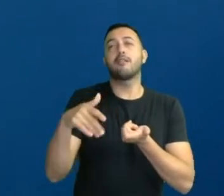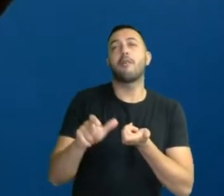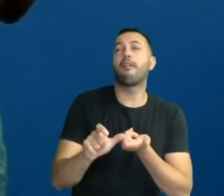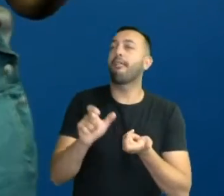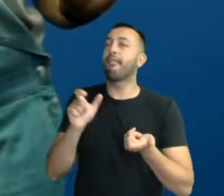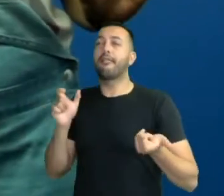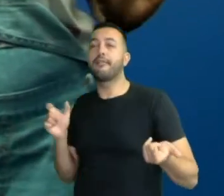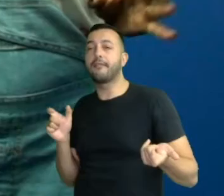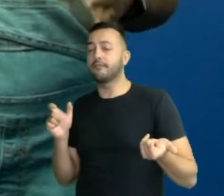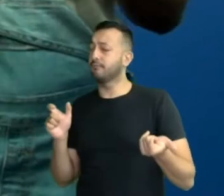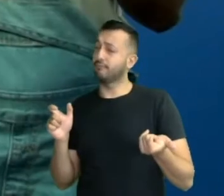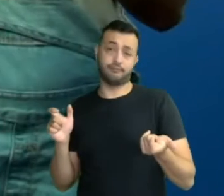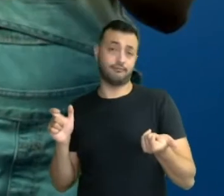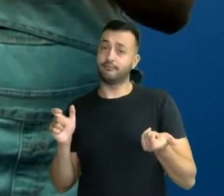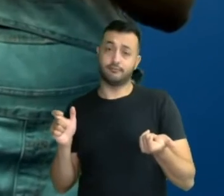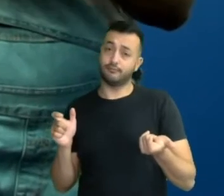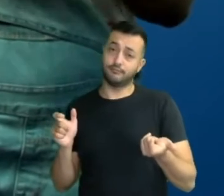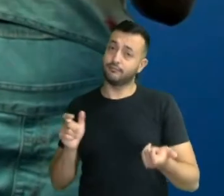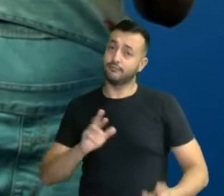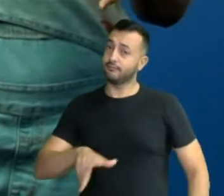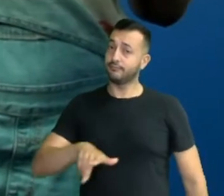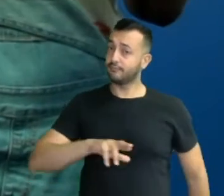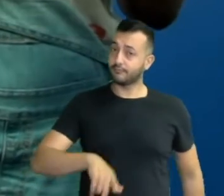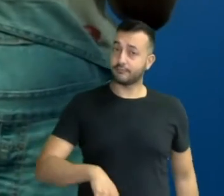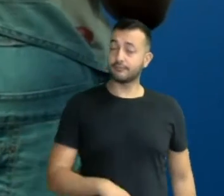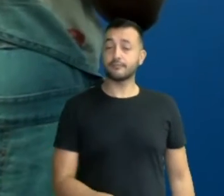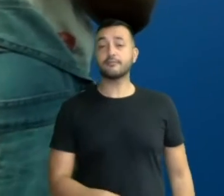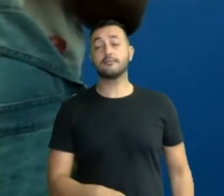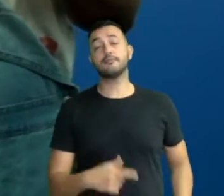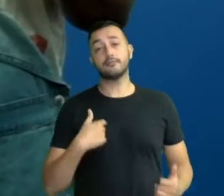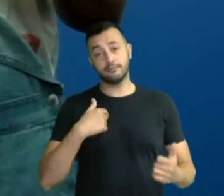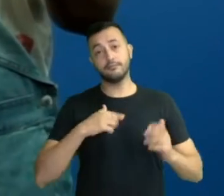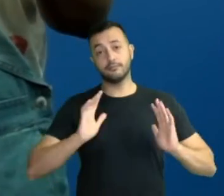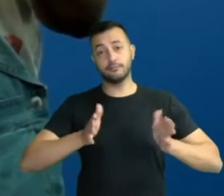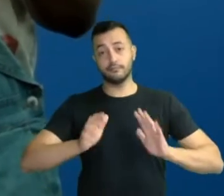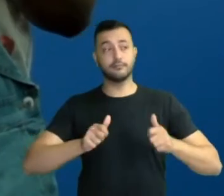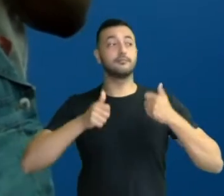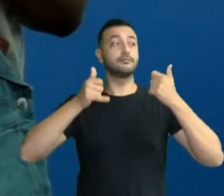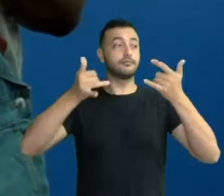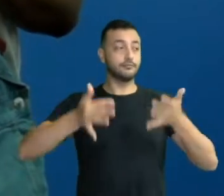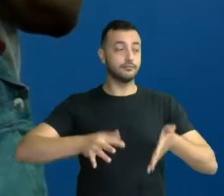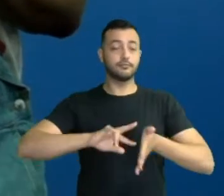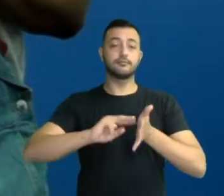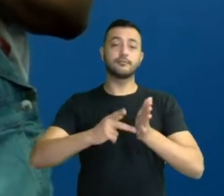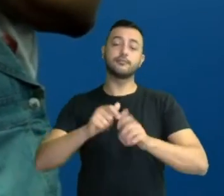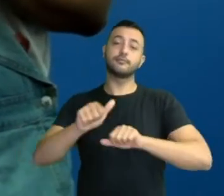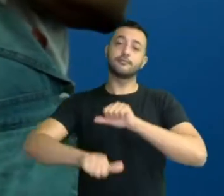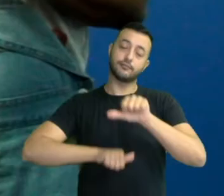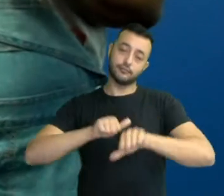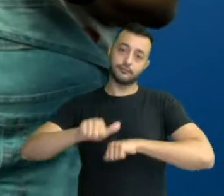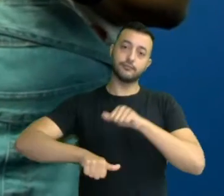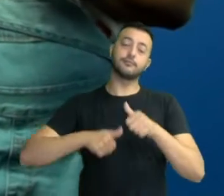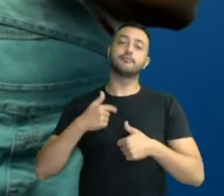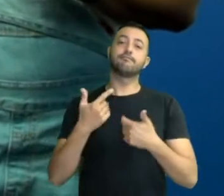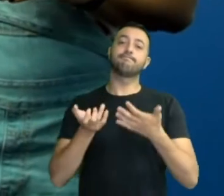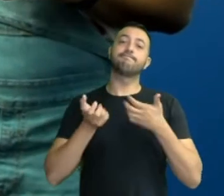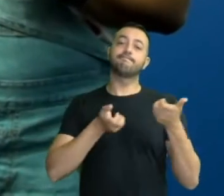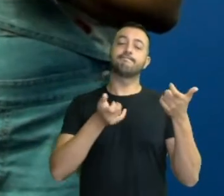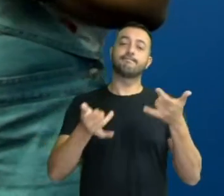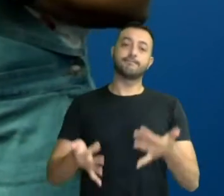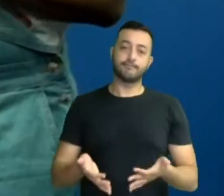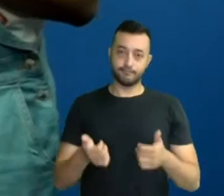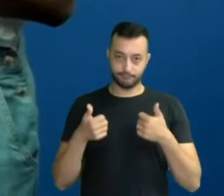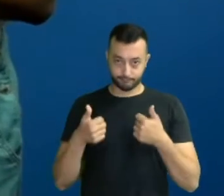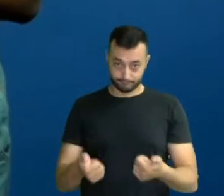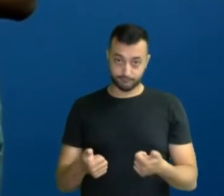colocar. Amanhã eu não quero, eu não coloco. Não é assim, porque, como eu já falei, muda o significado daquilo que a gente está querendo dizer,